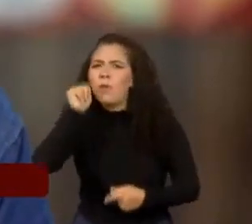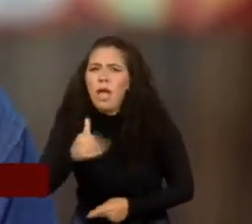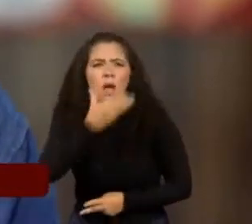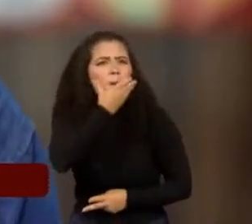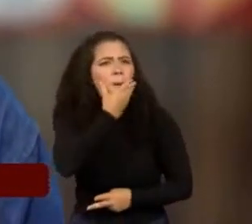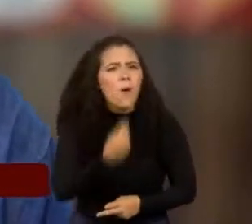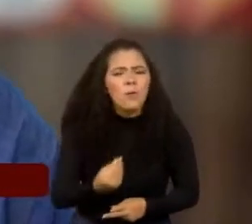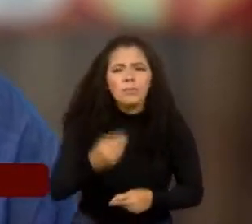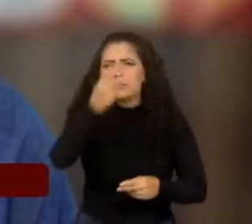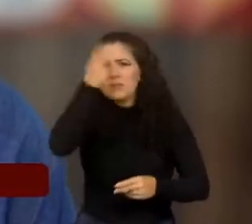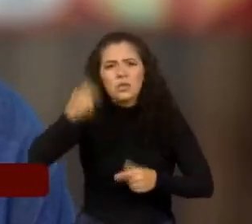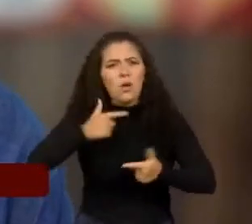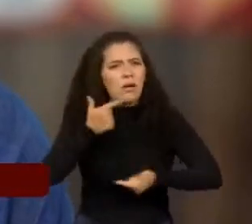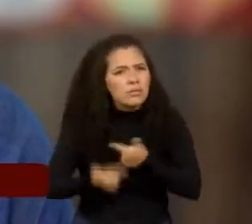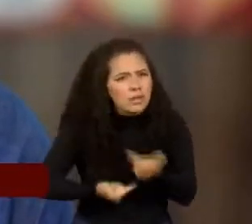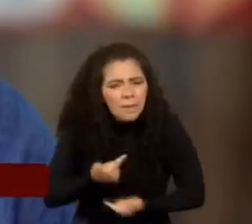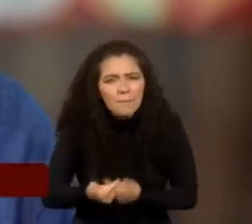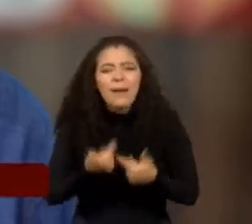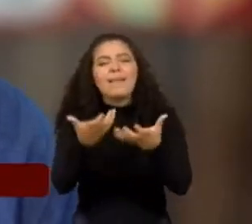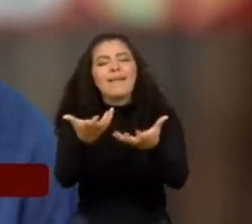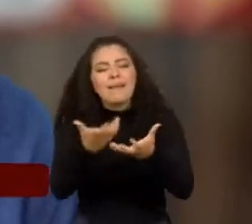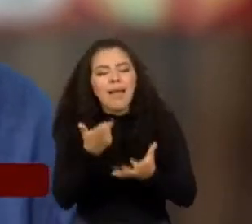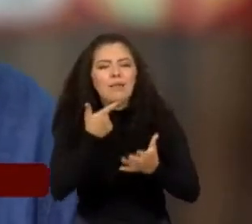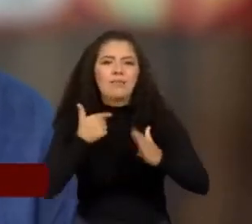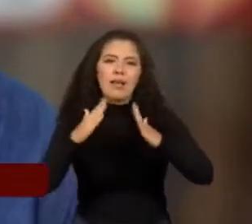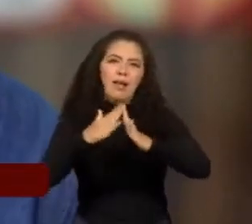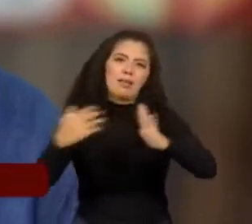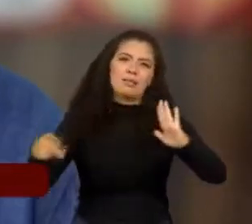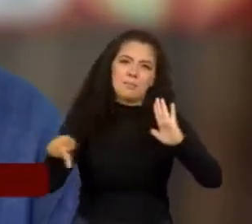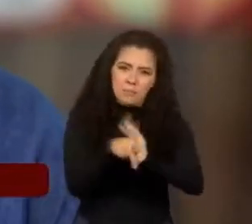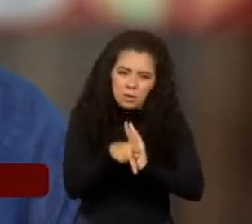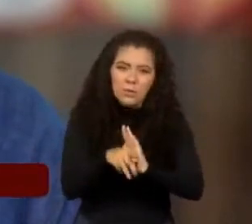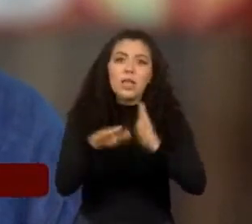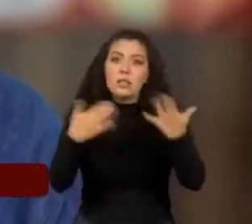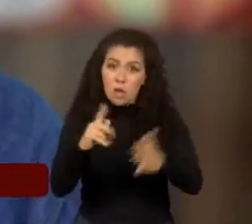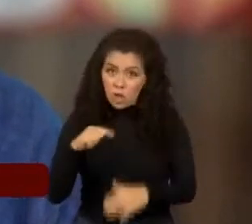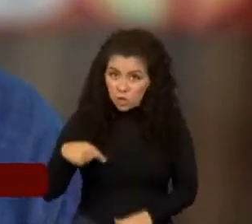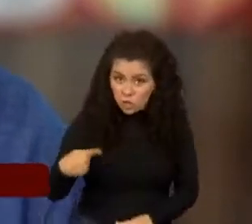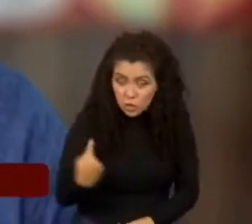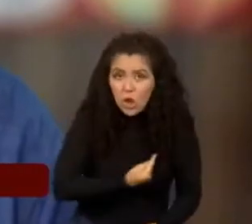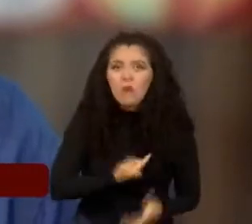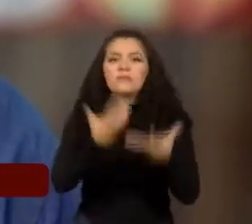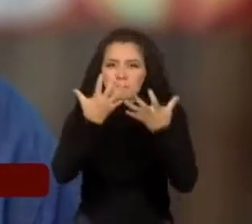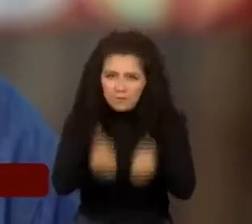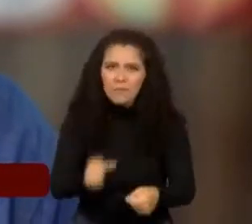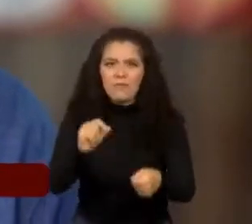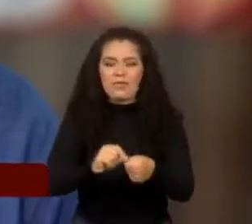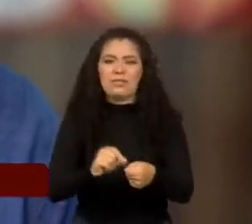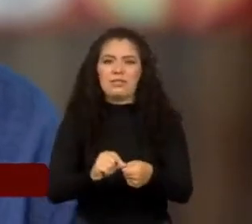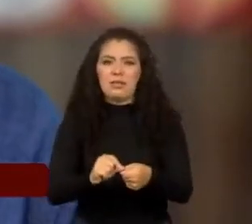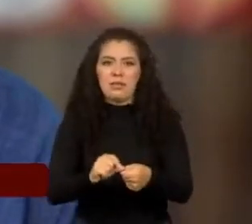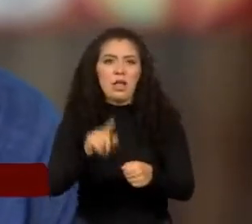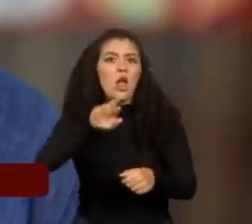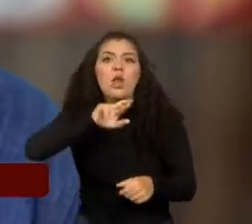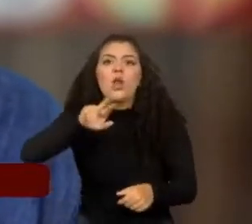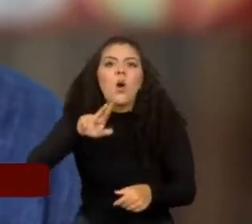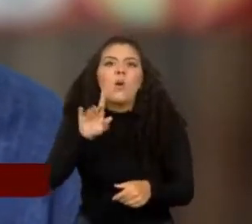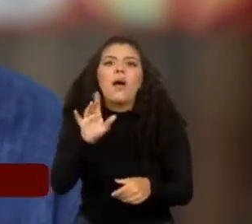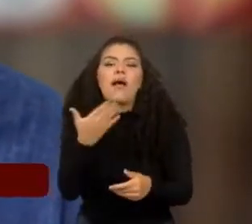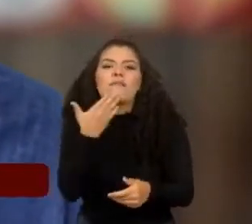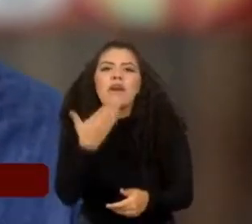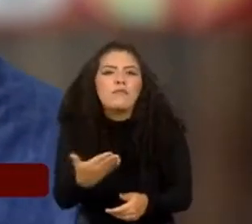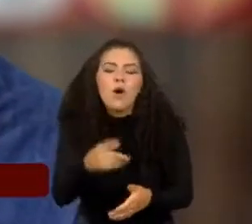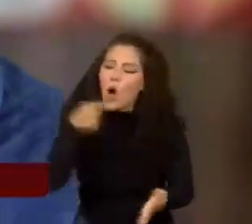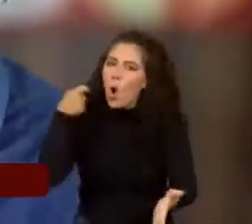trabalhador, sabe, ter a sua casa própria. Então nós vamos fazer isso. E não é favor, é obrigação,